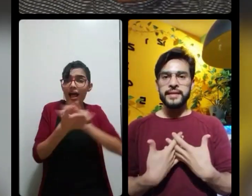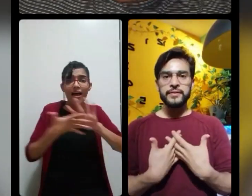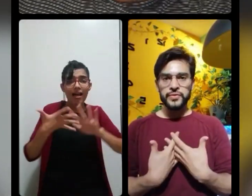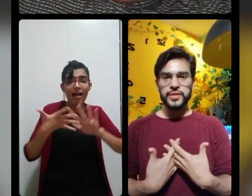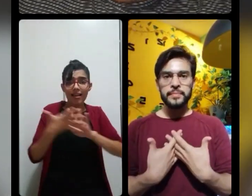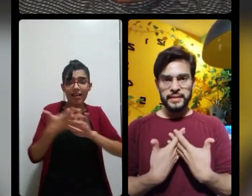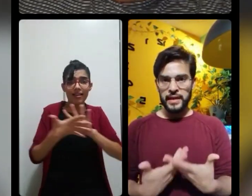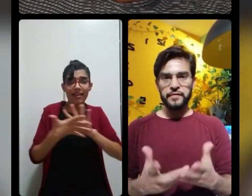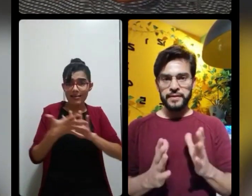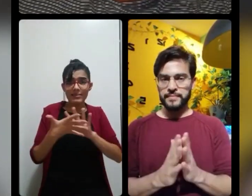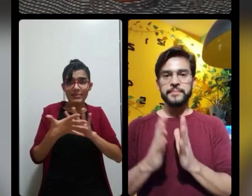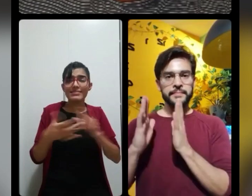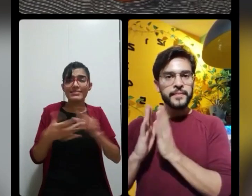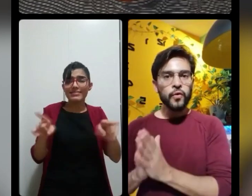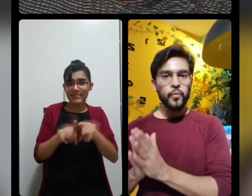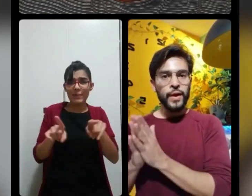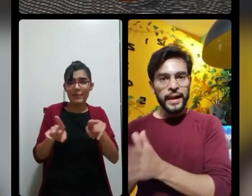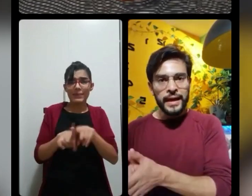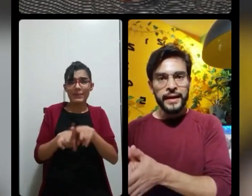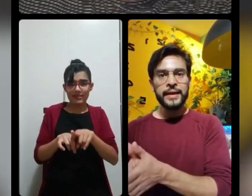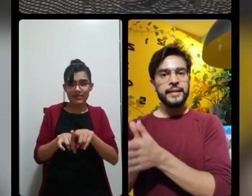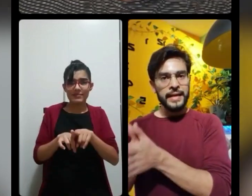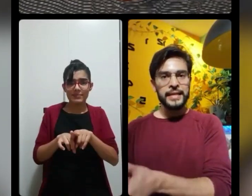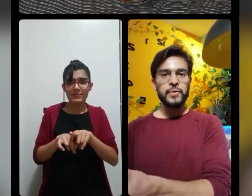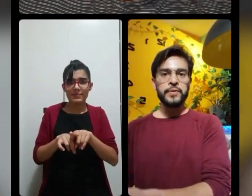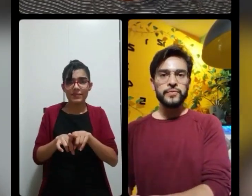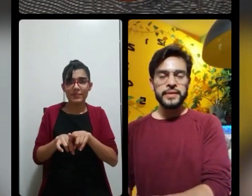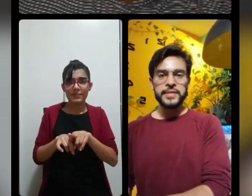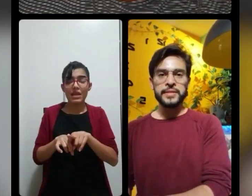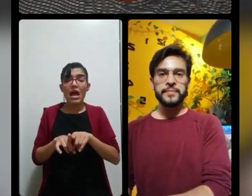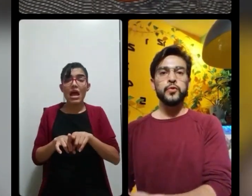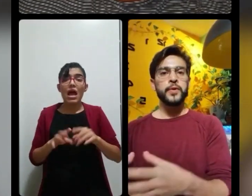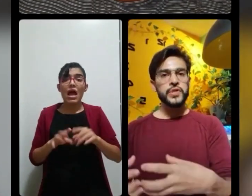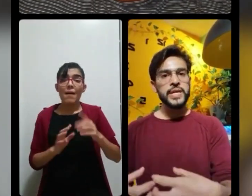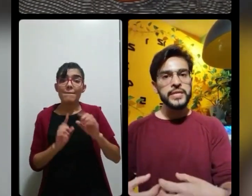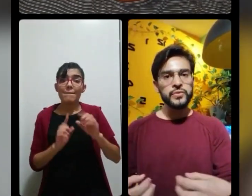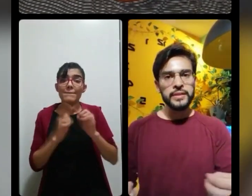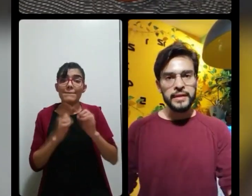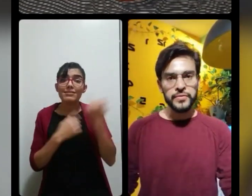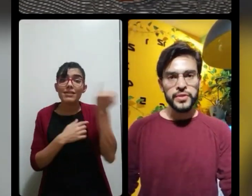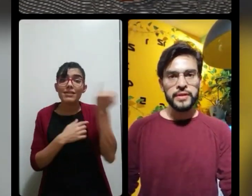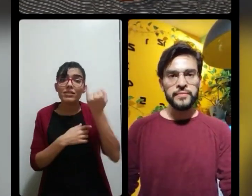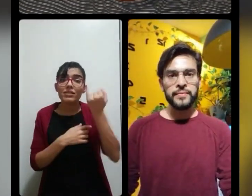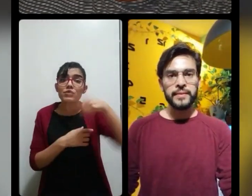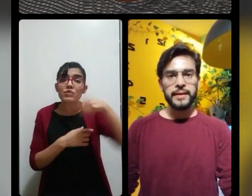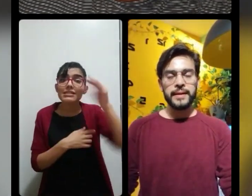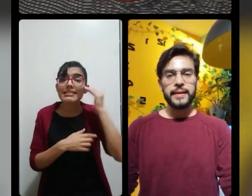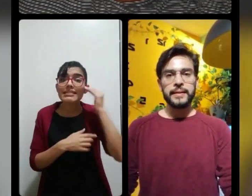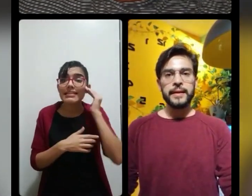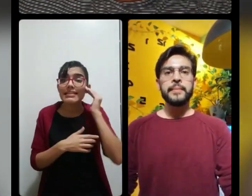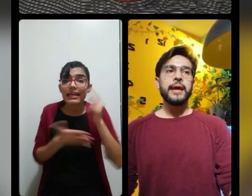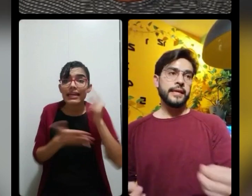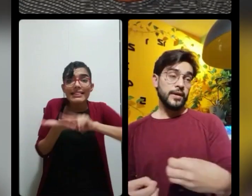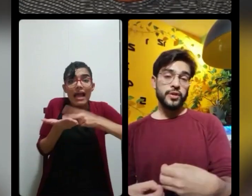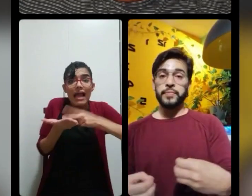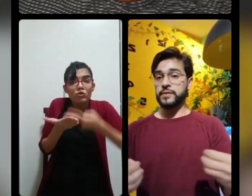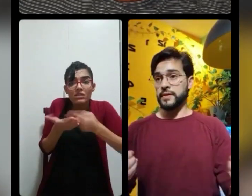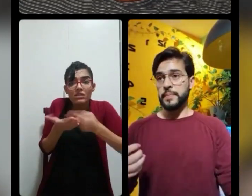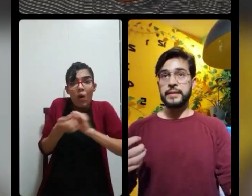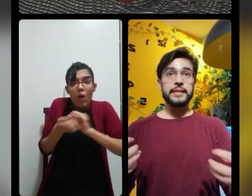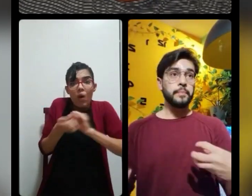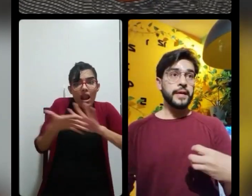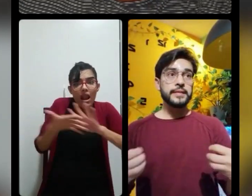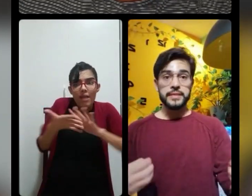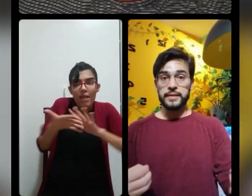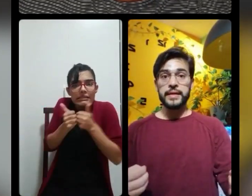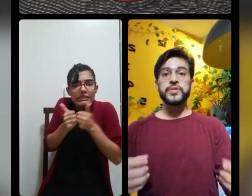ela vai traduzir a metáfora como ela é na língua portuguesa. No processo de tradução, né, que a gente pode ver